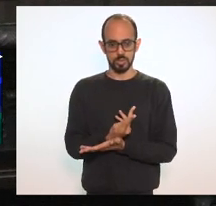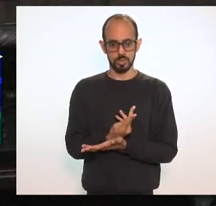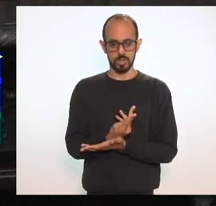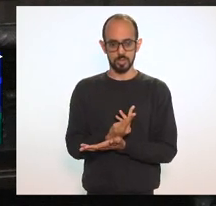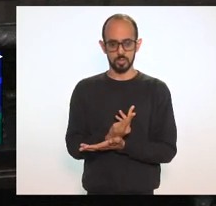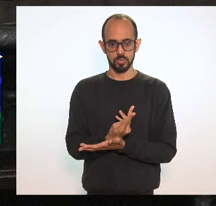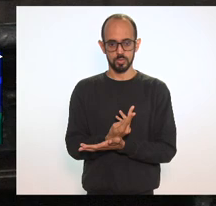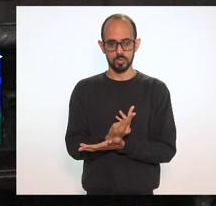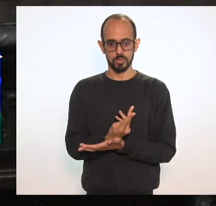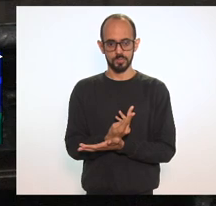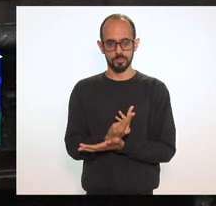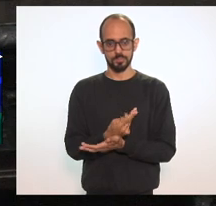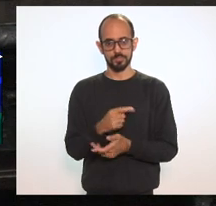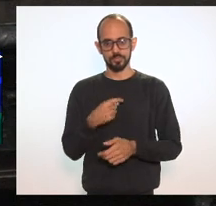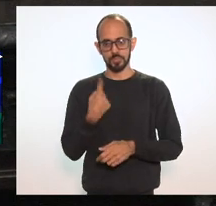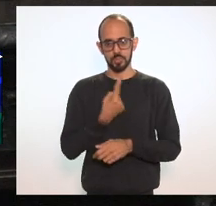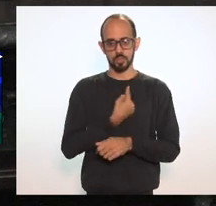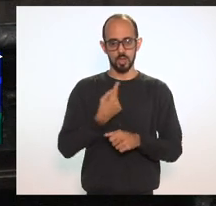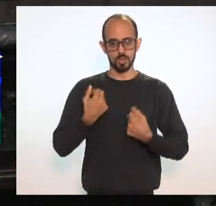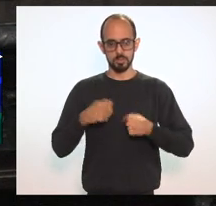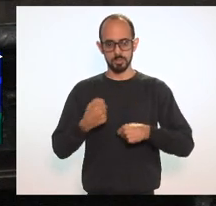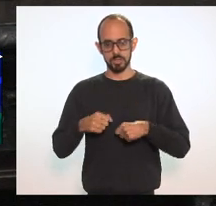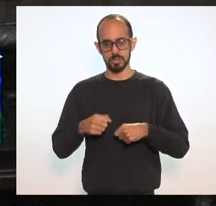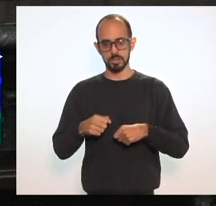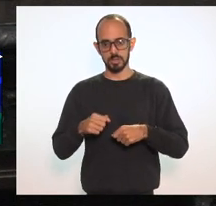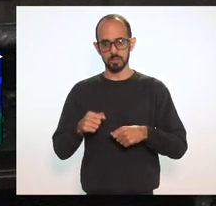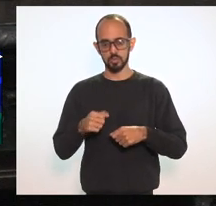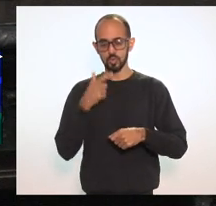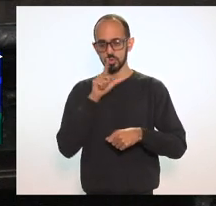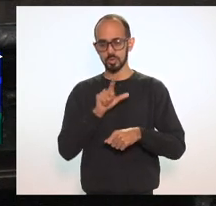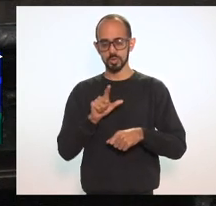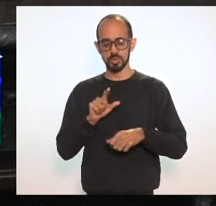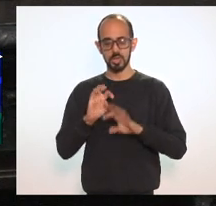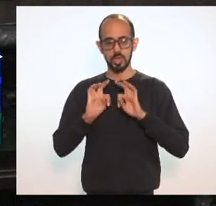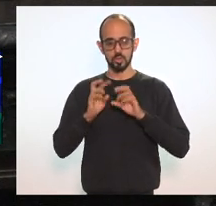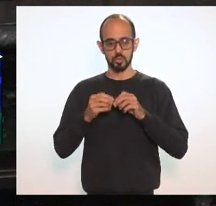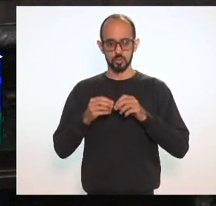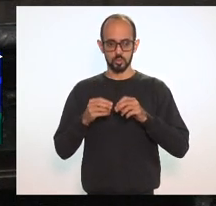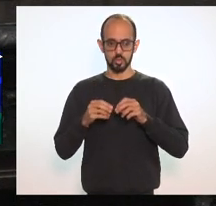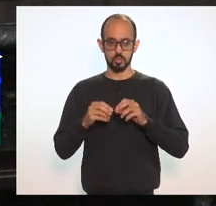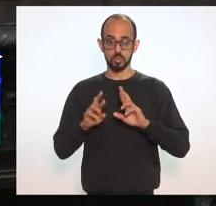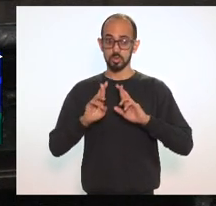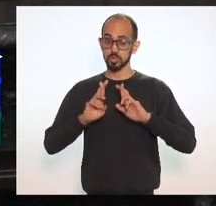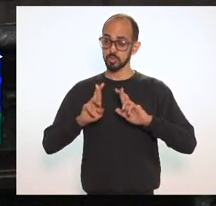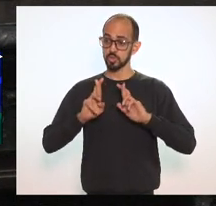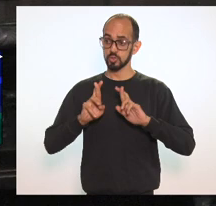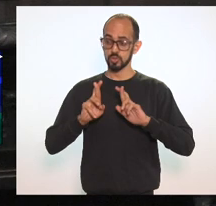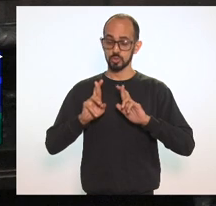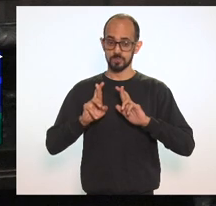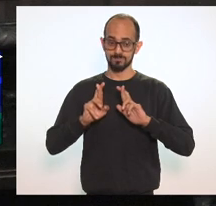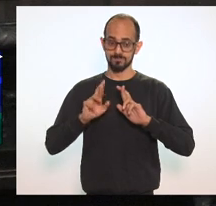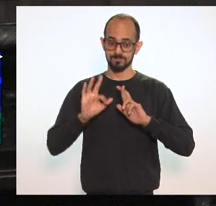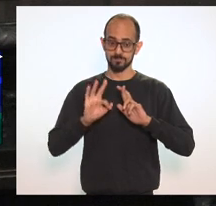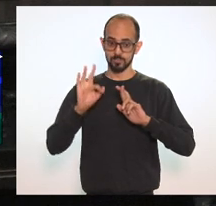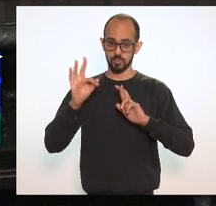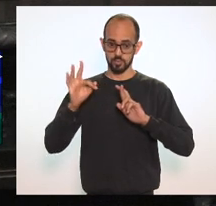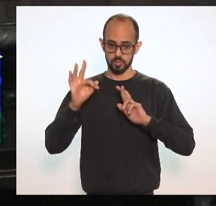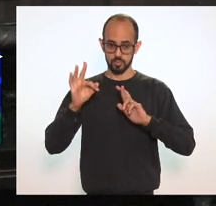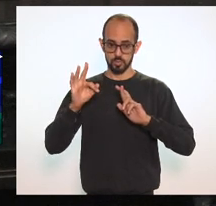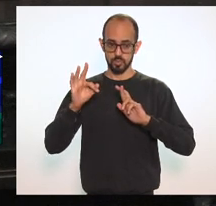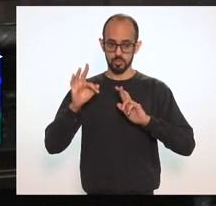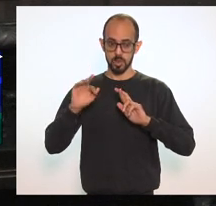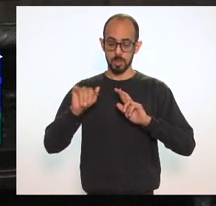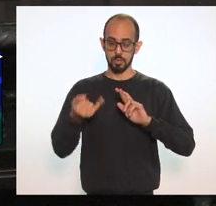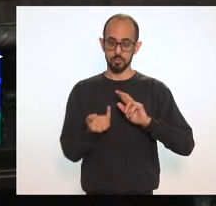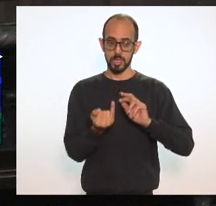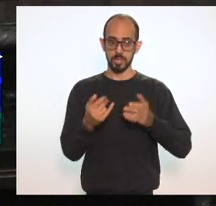possam chegar ao que se espera que que possa permitir que a população aproveita esse momento